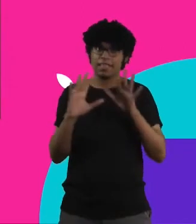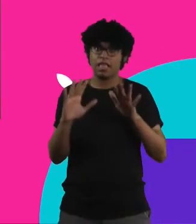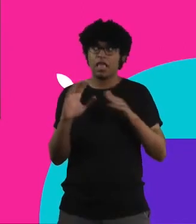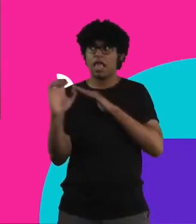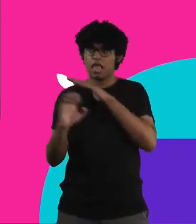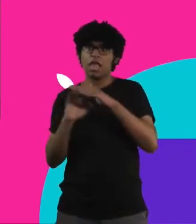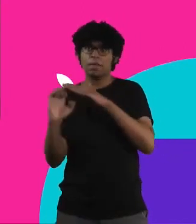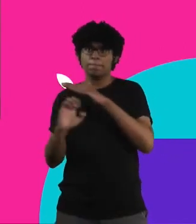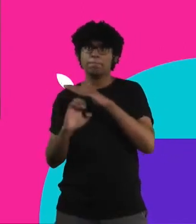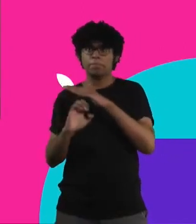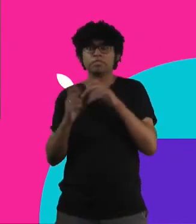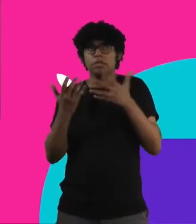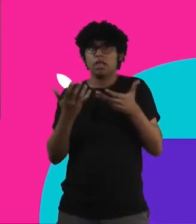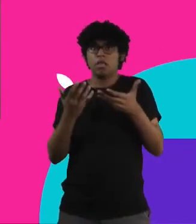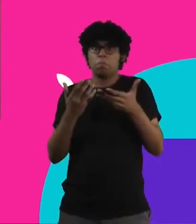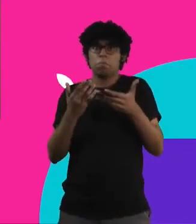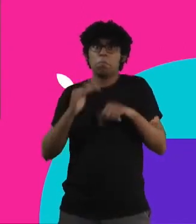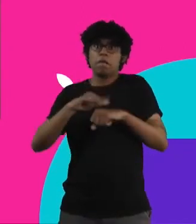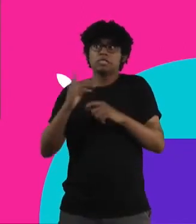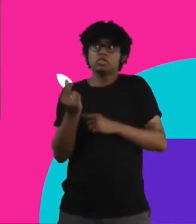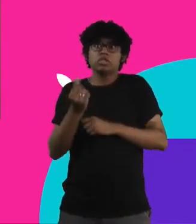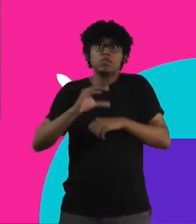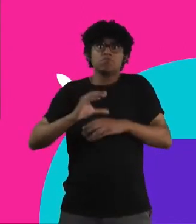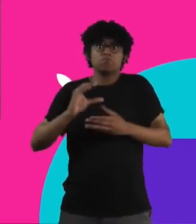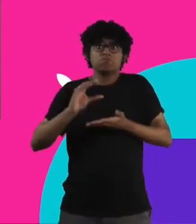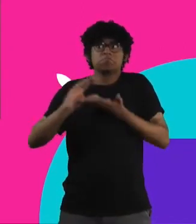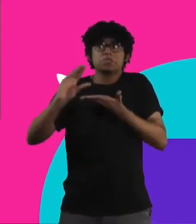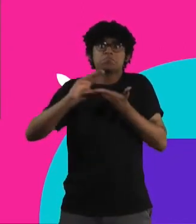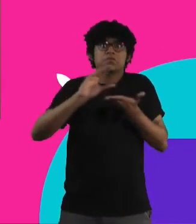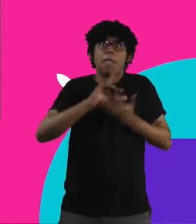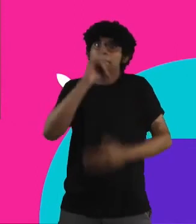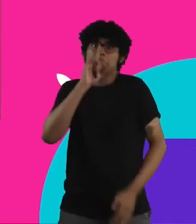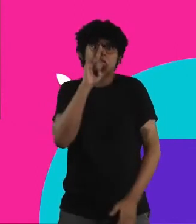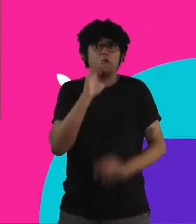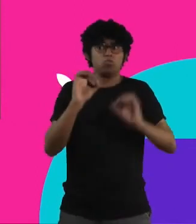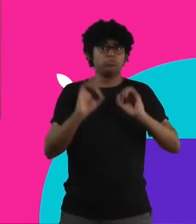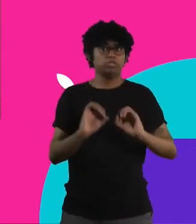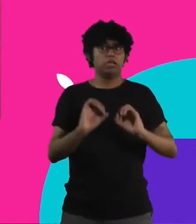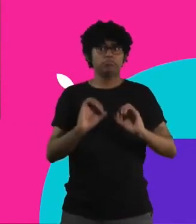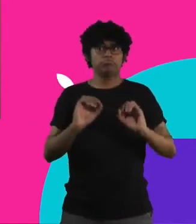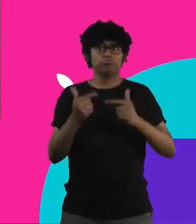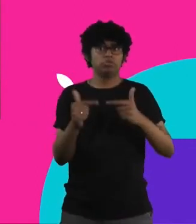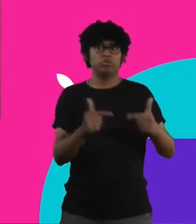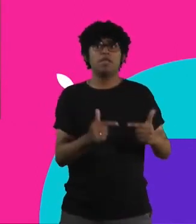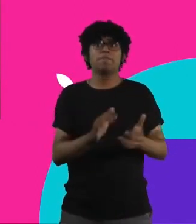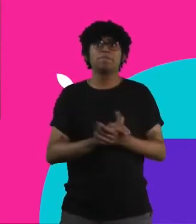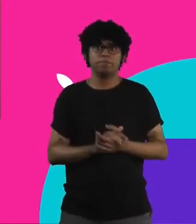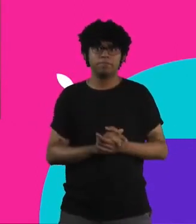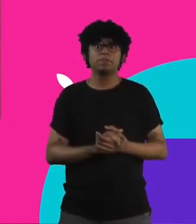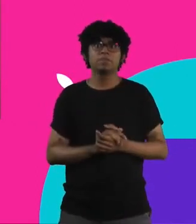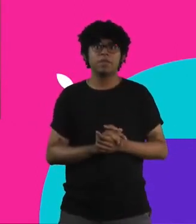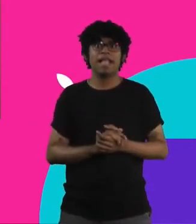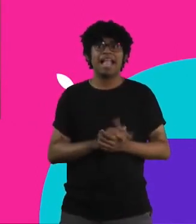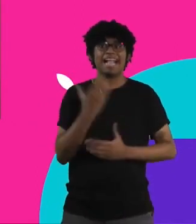quer maximizar o lucro e diminuir o risco. Então, numa ideia que dá crédito para quem não tem dinheiro, quem tem